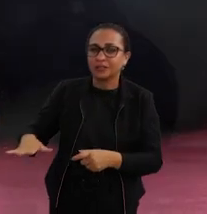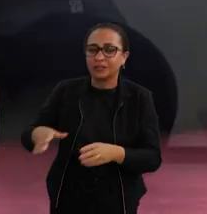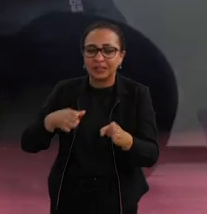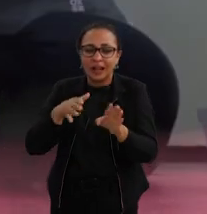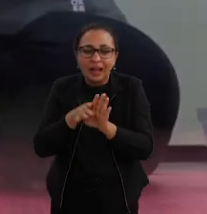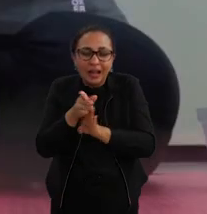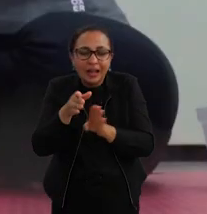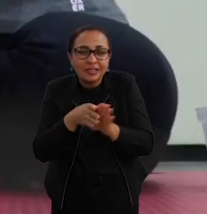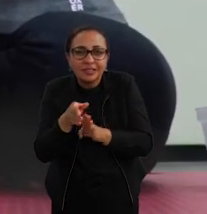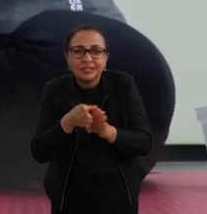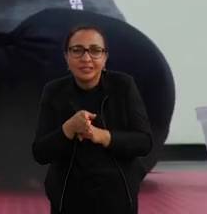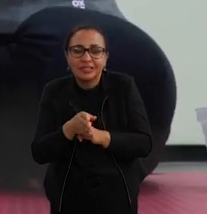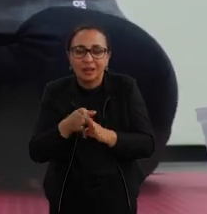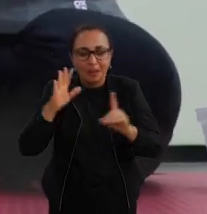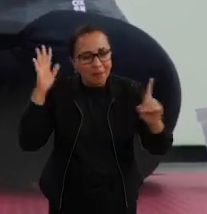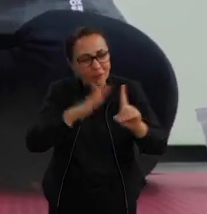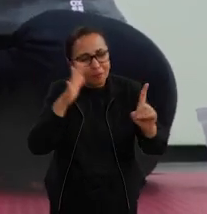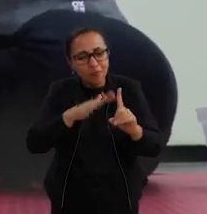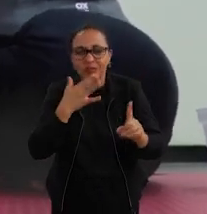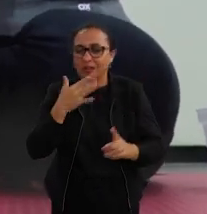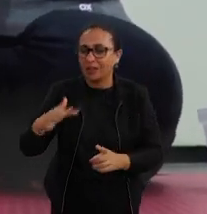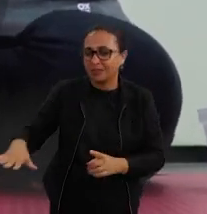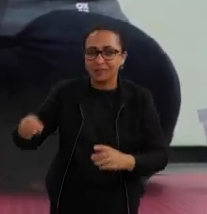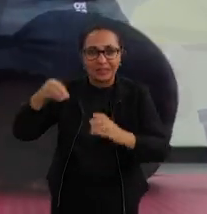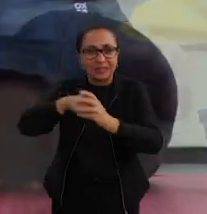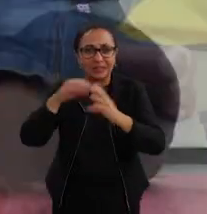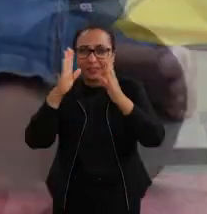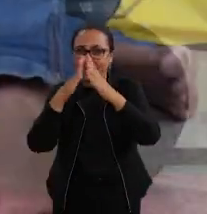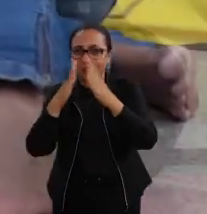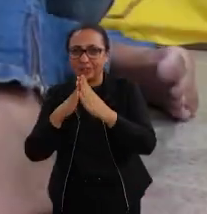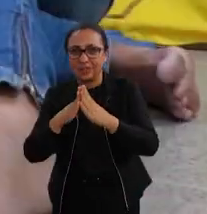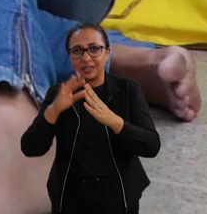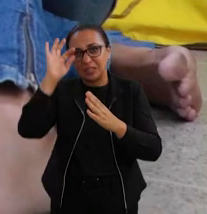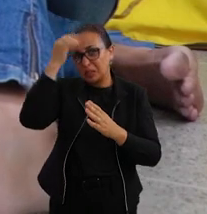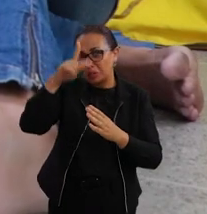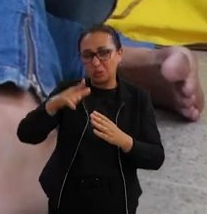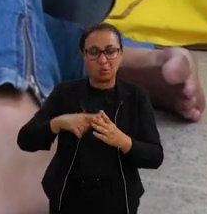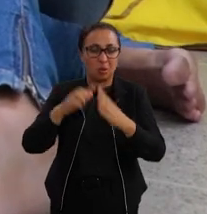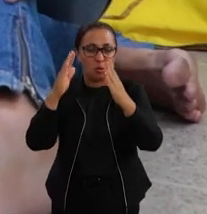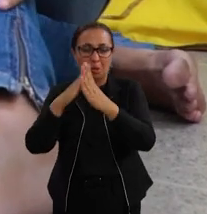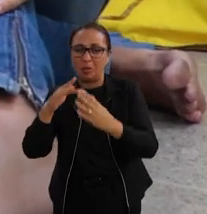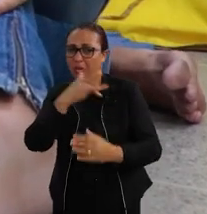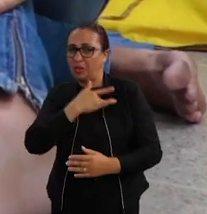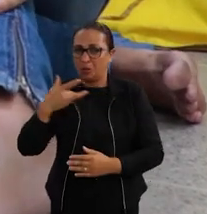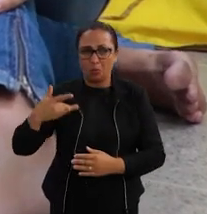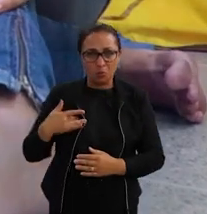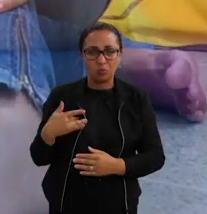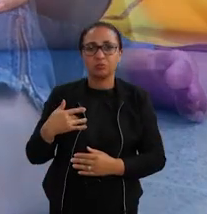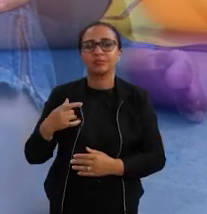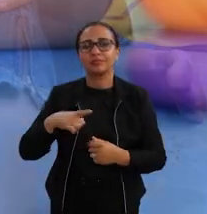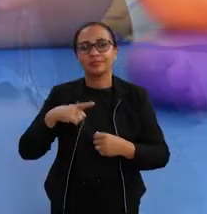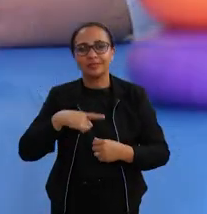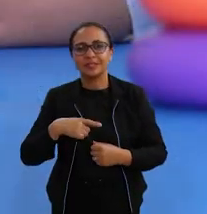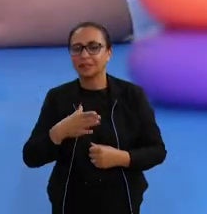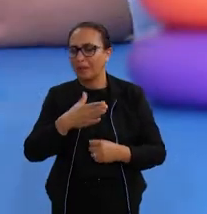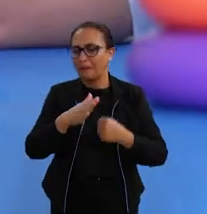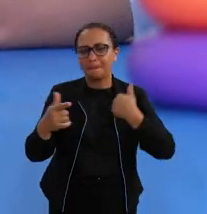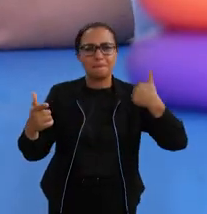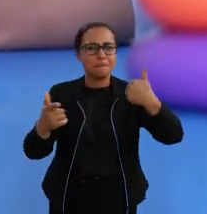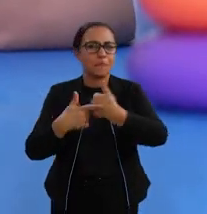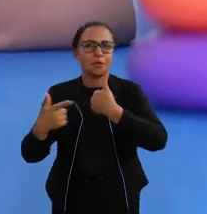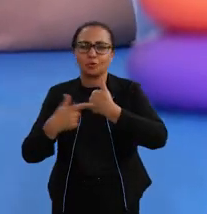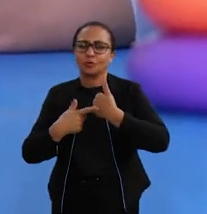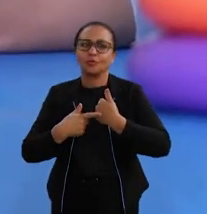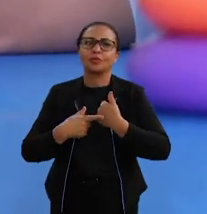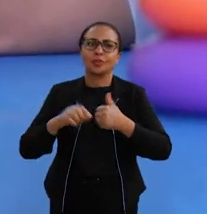essa família é orientada a estimular essa criança no ambiente domiciliar e não dentro do posto de saúde, ela vai ter repercussões muito